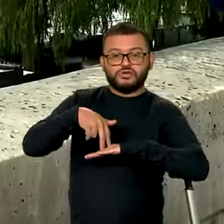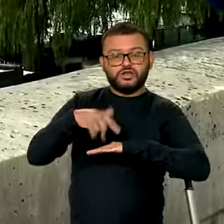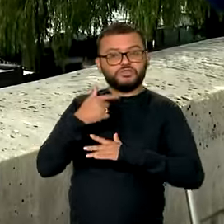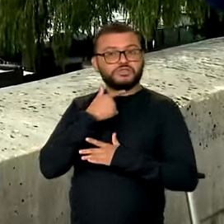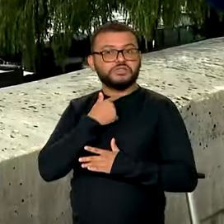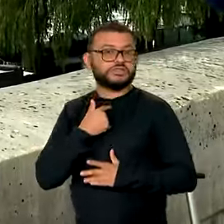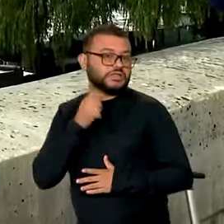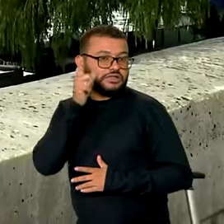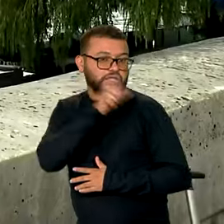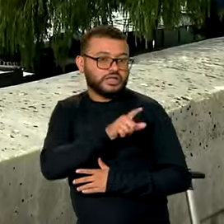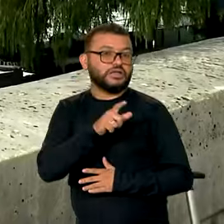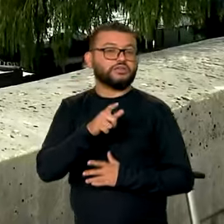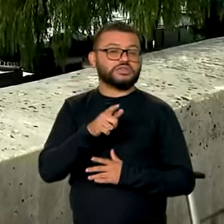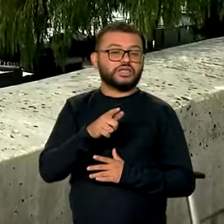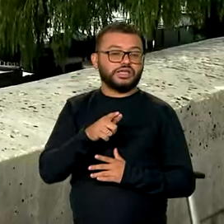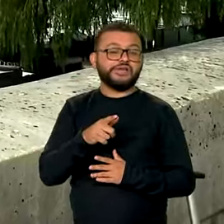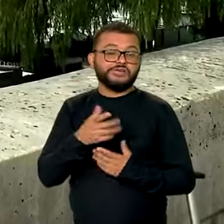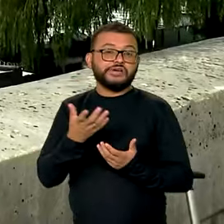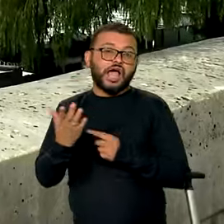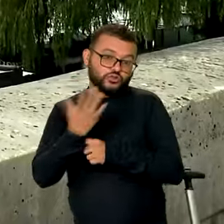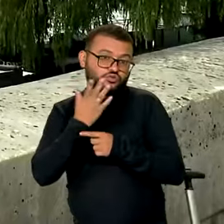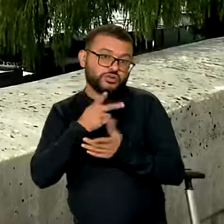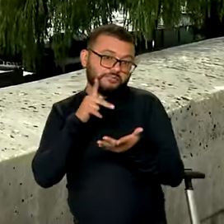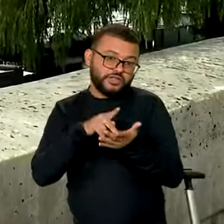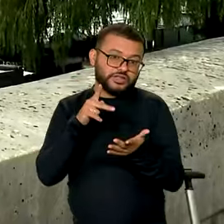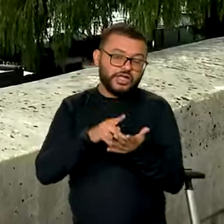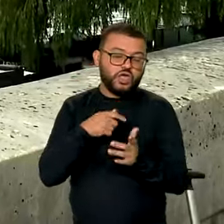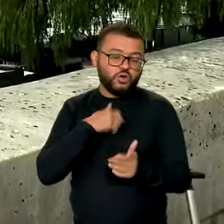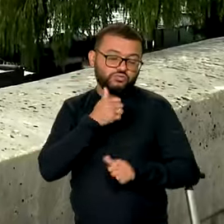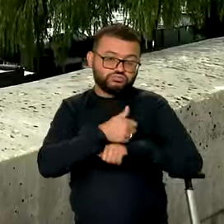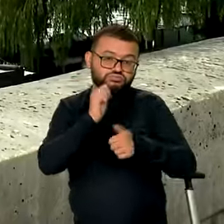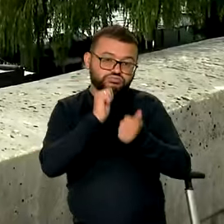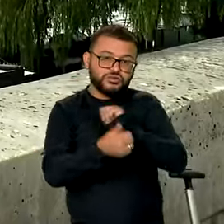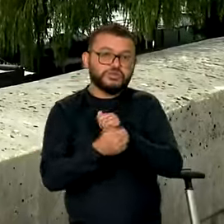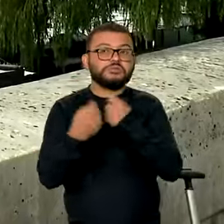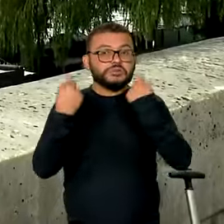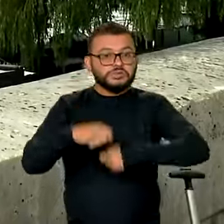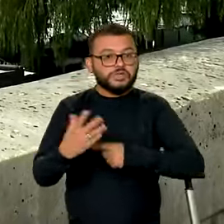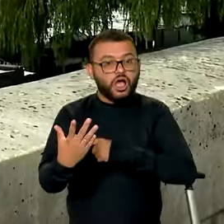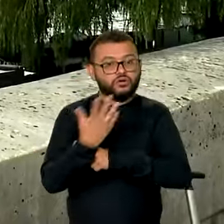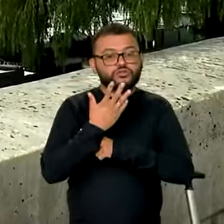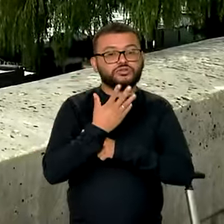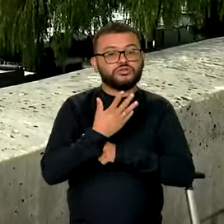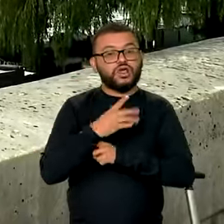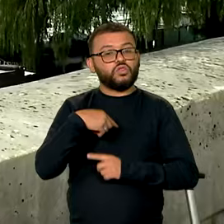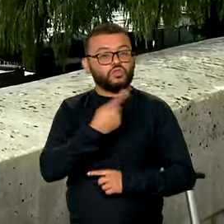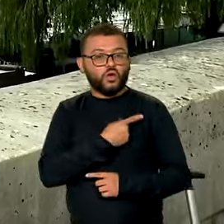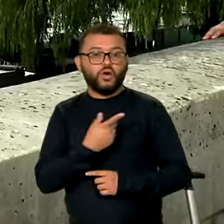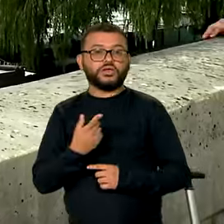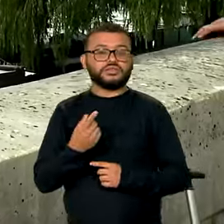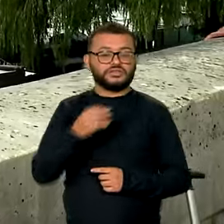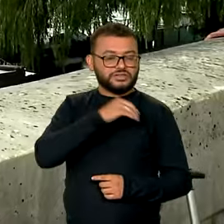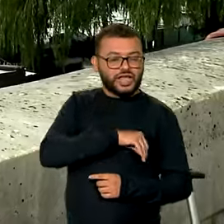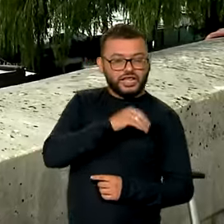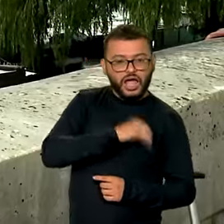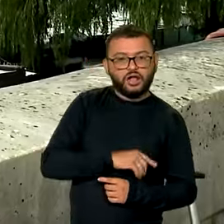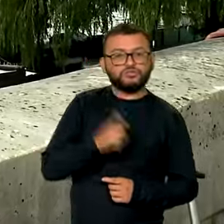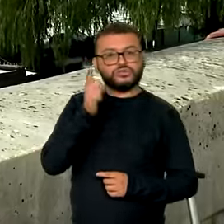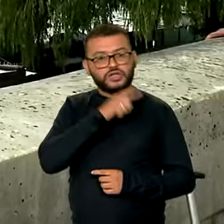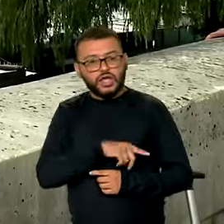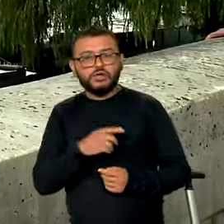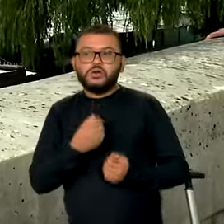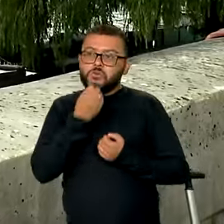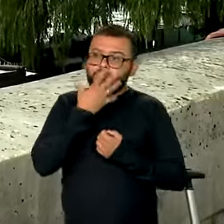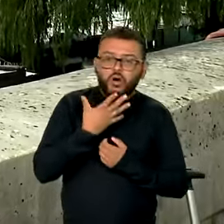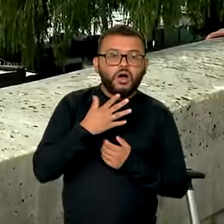então ajuda mais a gente ainda. E, claro, como atleta, toda ajuda é sempre bem-vinda, ainda mais quando a gente recebe um salário todo mês.